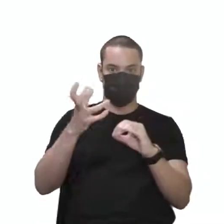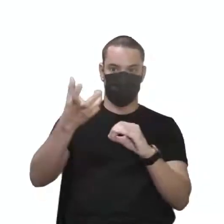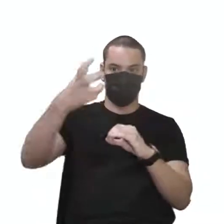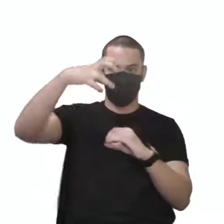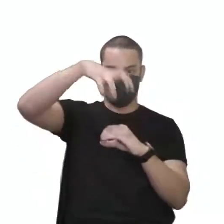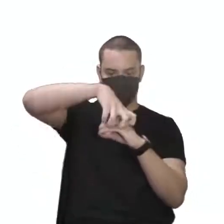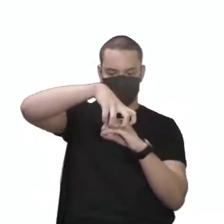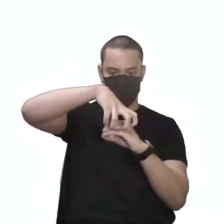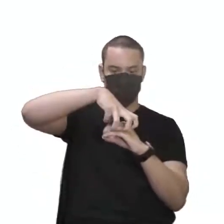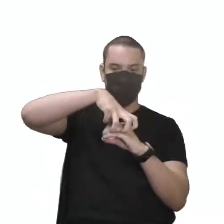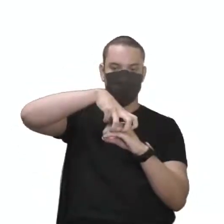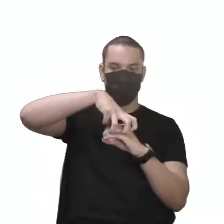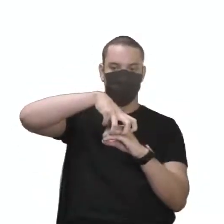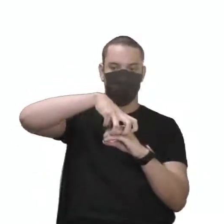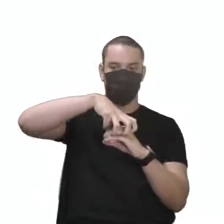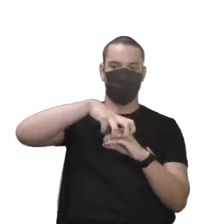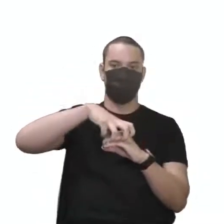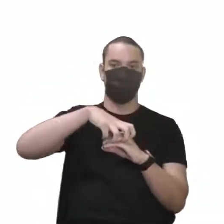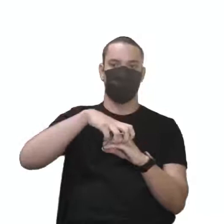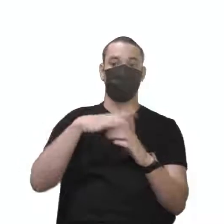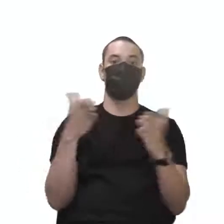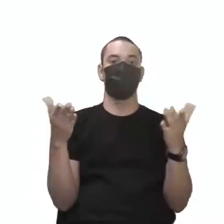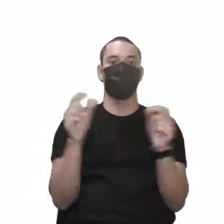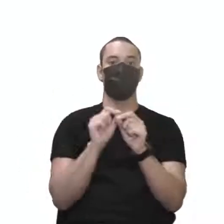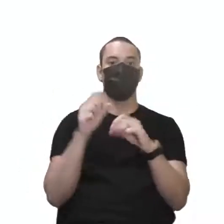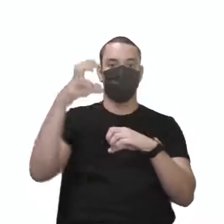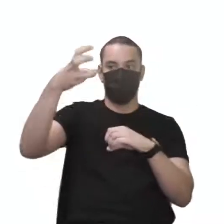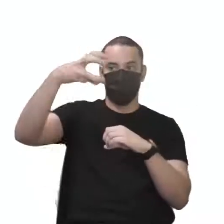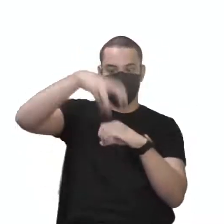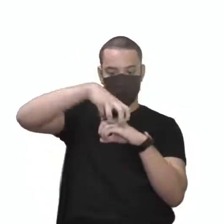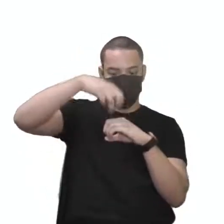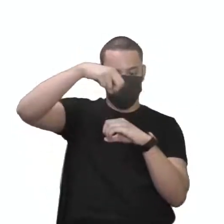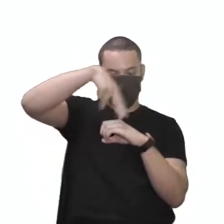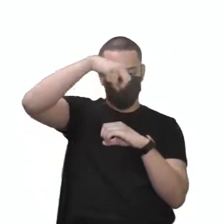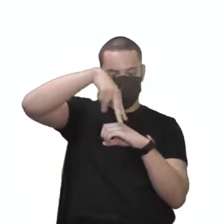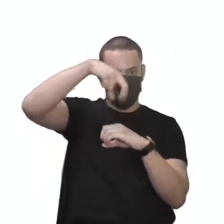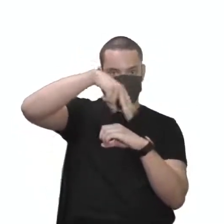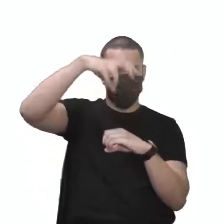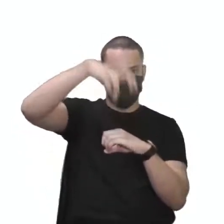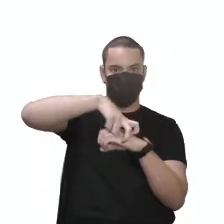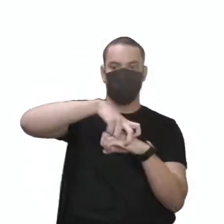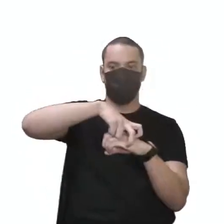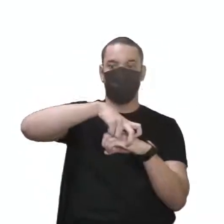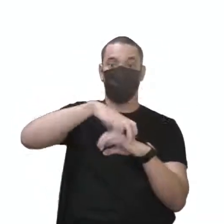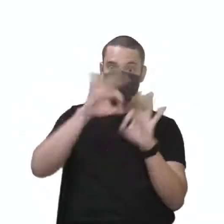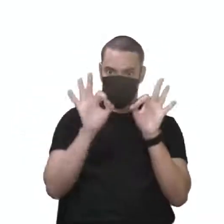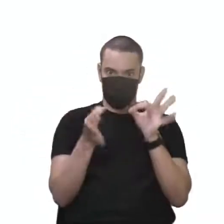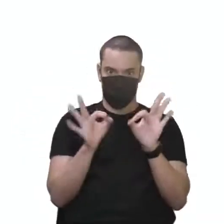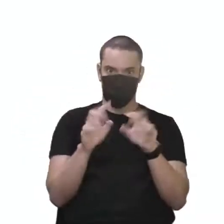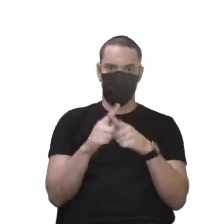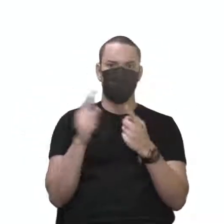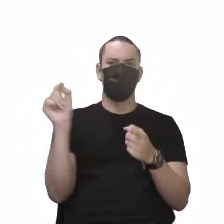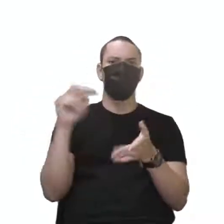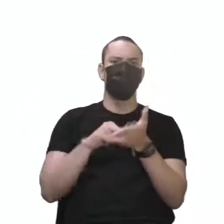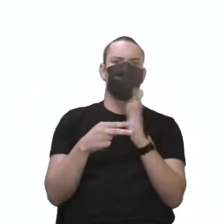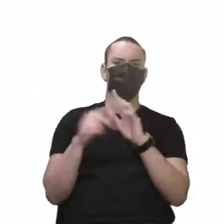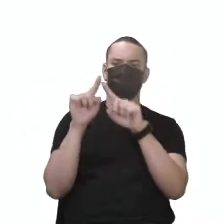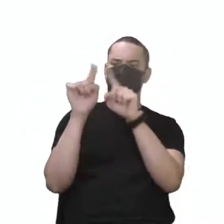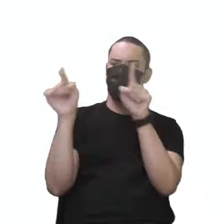proteína, proteoglicanos, e aí ele vai injetar material genético. Beleza. Professor, o que é isso